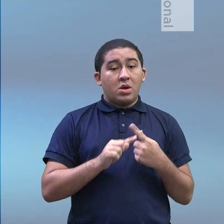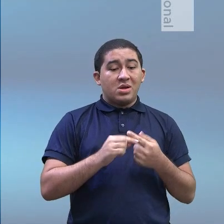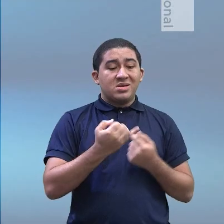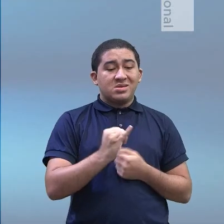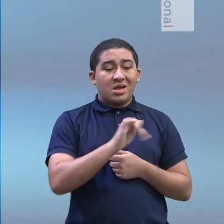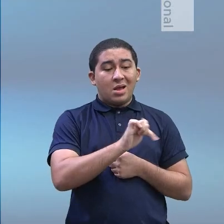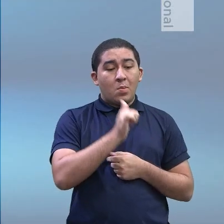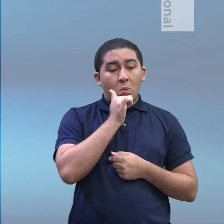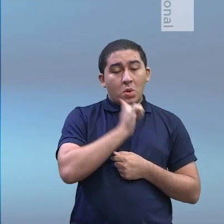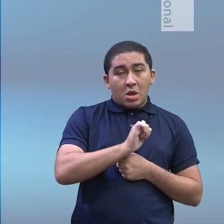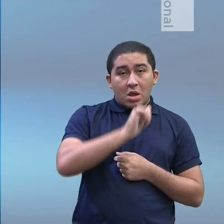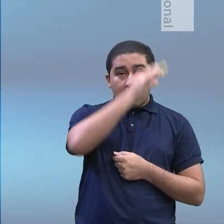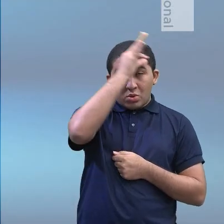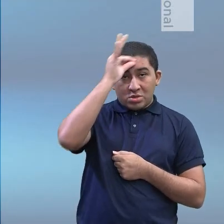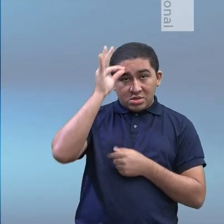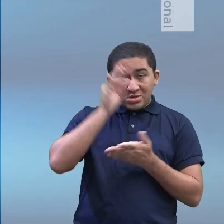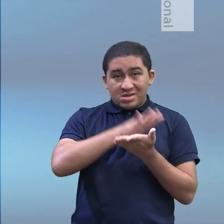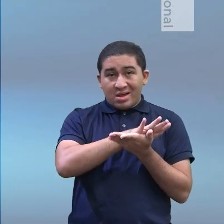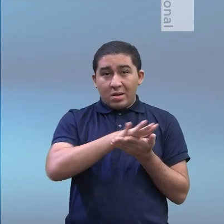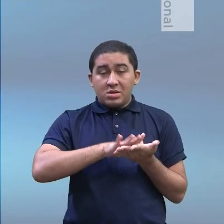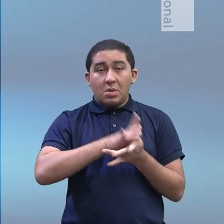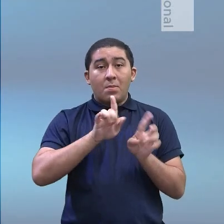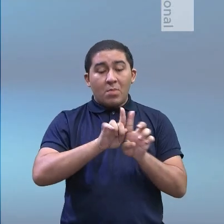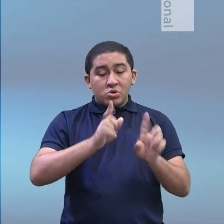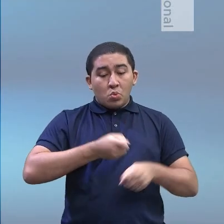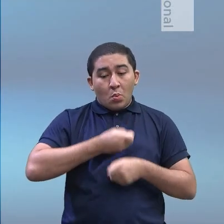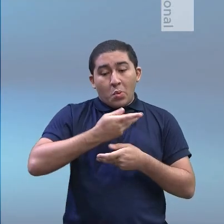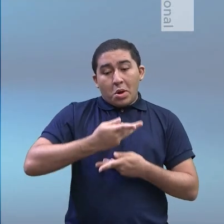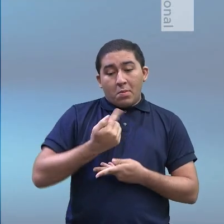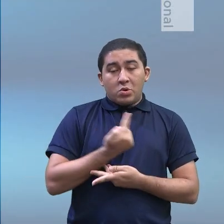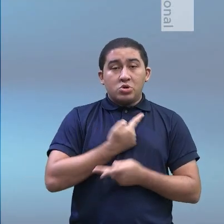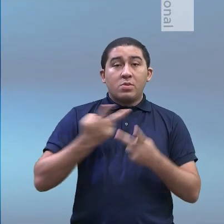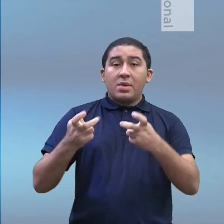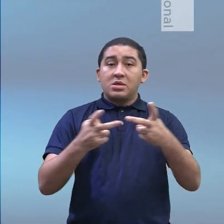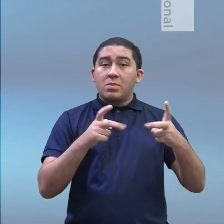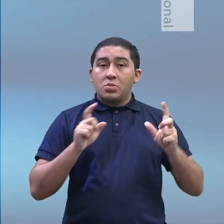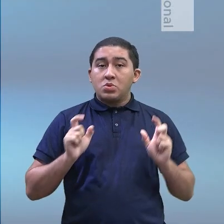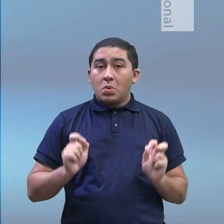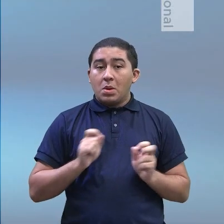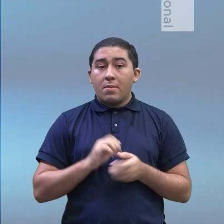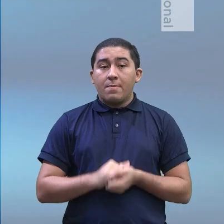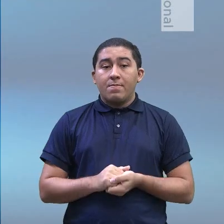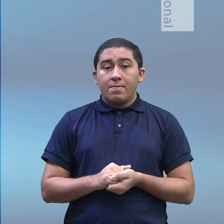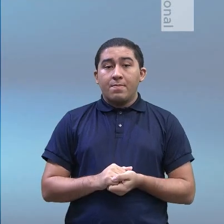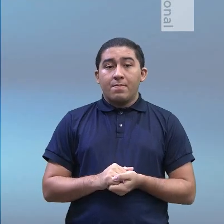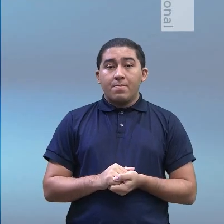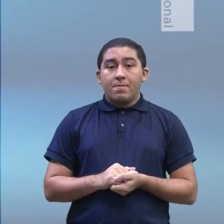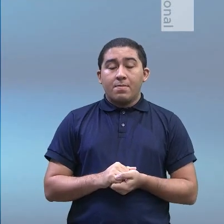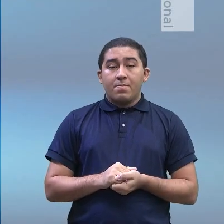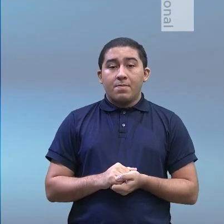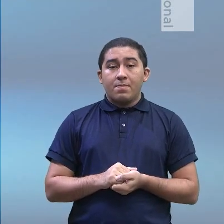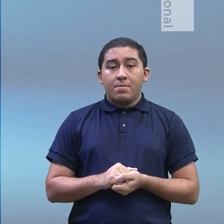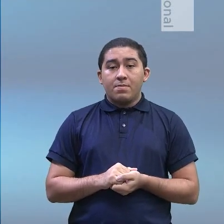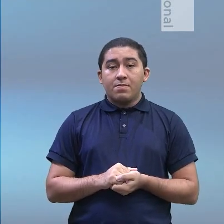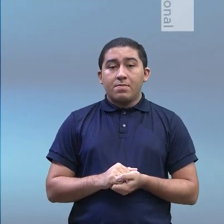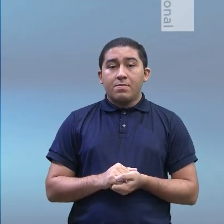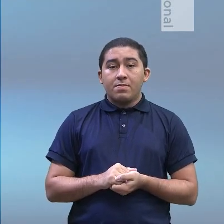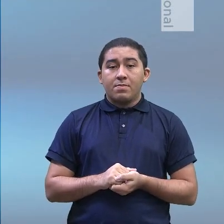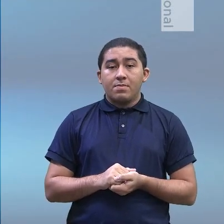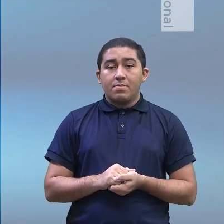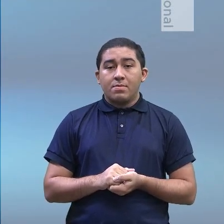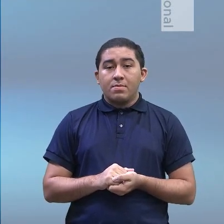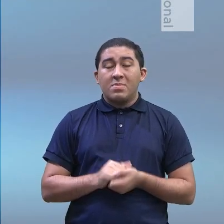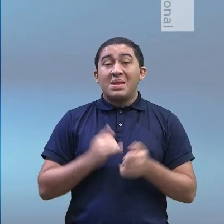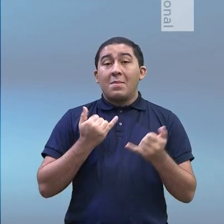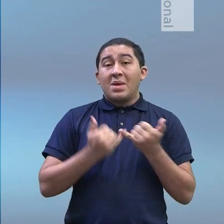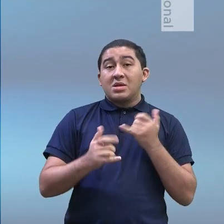né, mas mesmo assim ele relatando no poema, a gente percebe, né, que essa mulher como se ela tivesse se tornado novamente